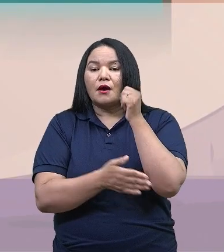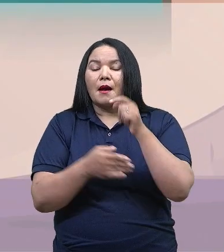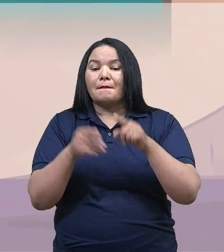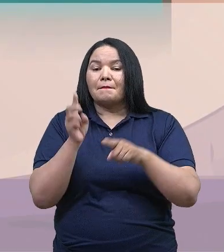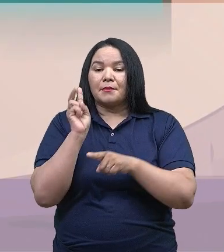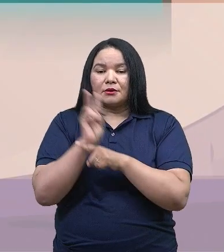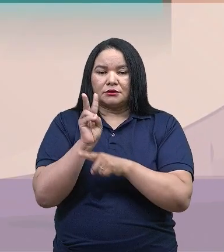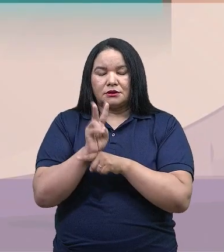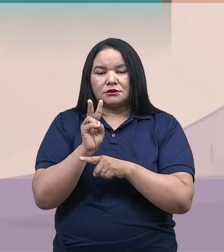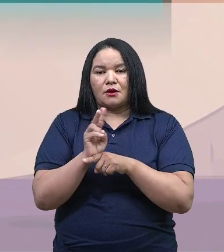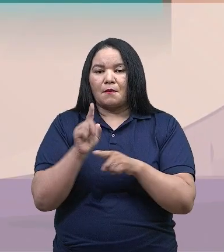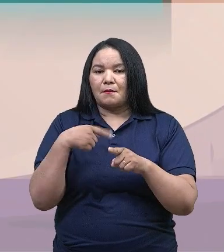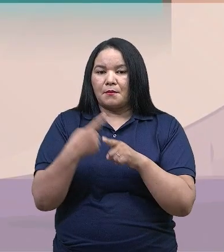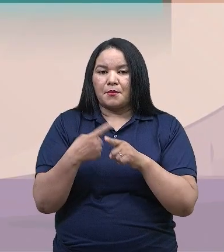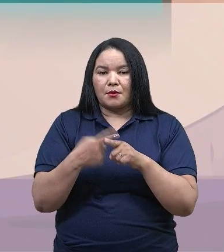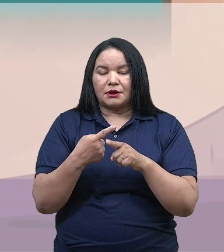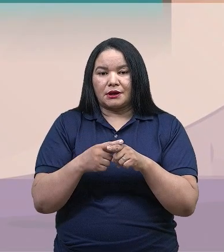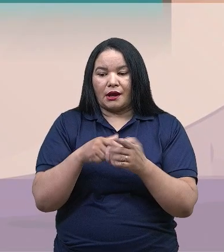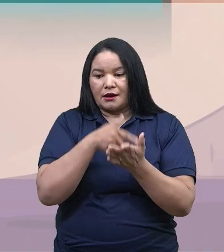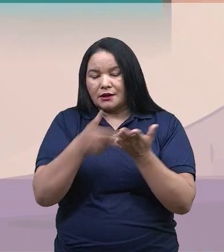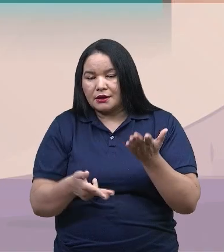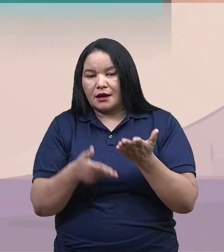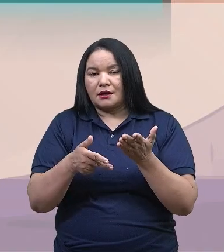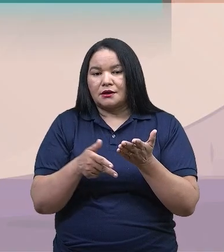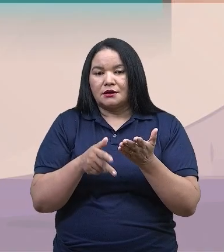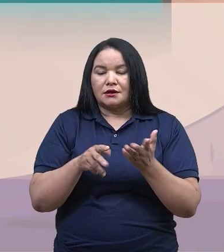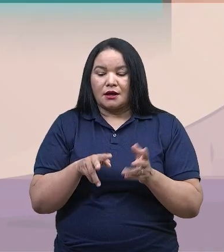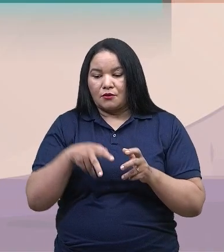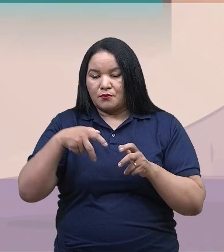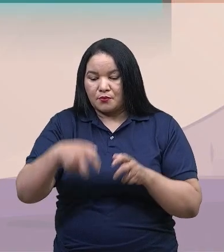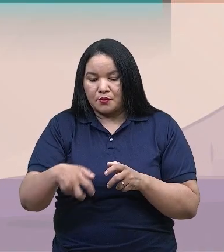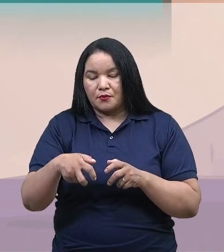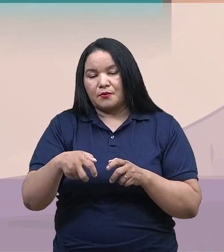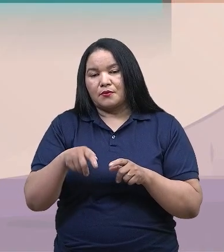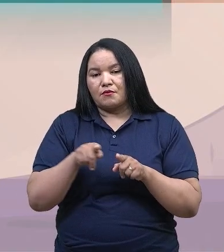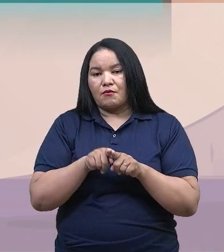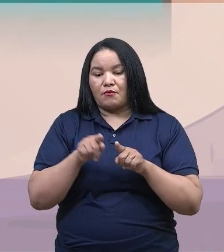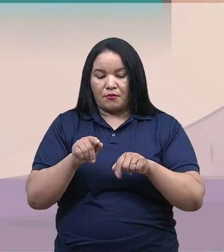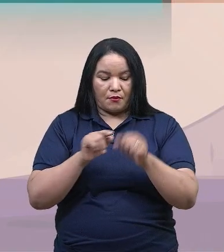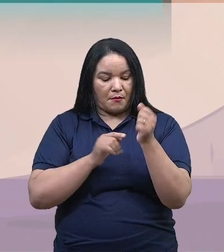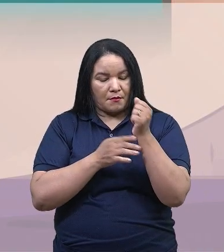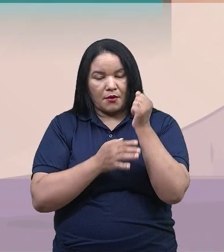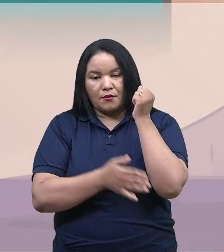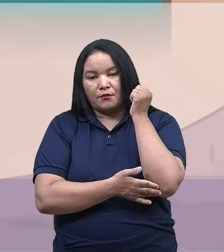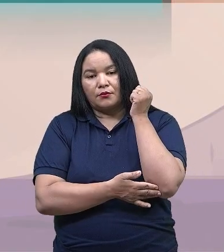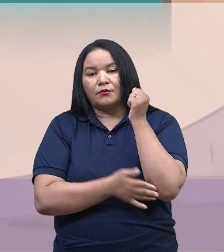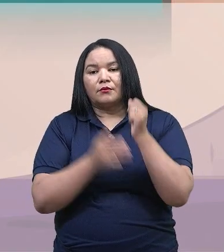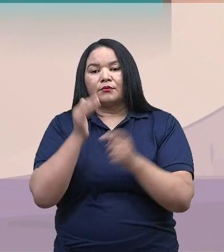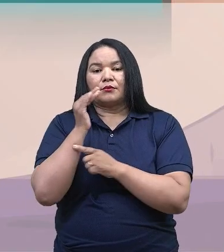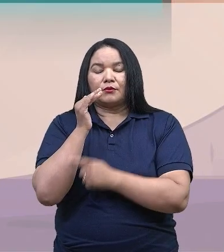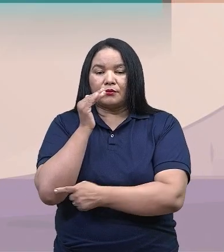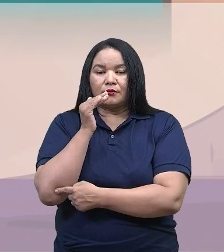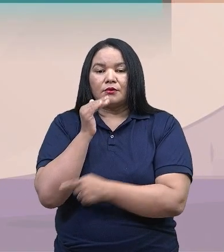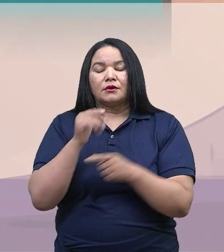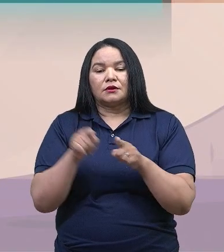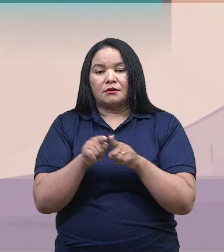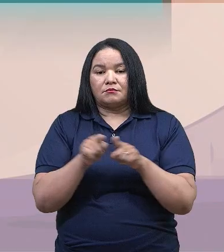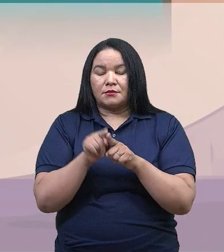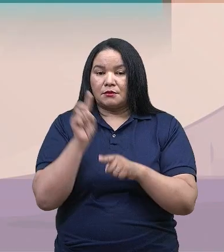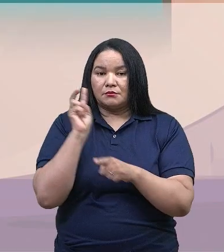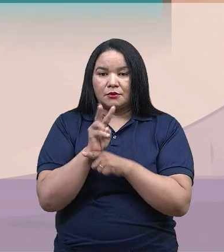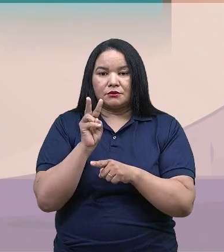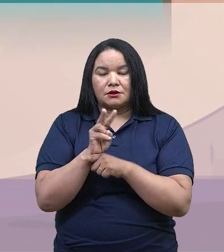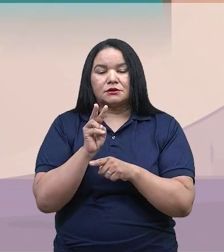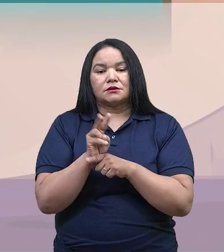a impactar com o solo em caso de quedas. E as proteções geralmente elas são conchas